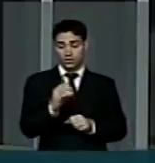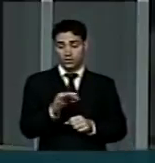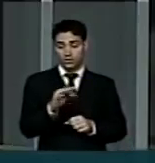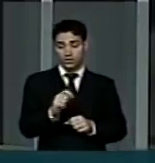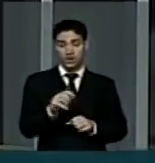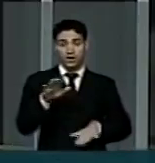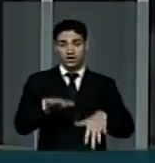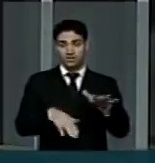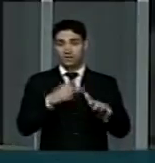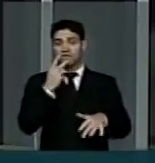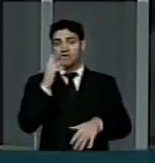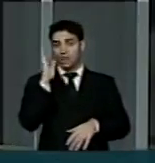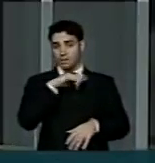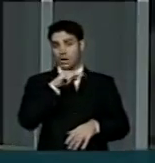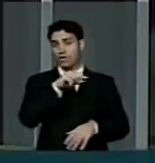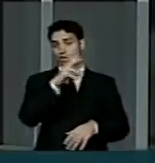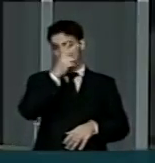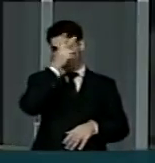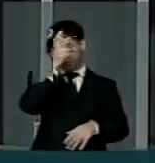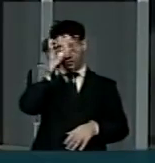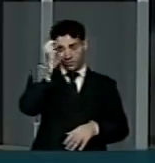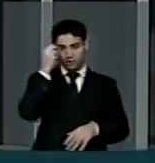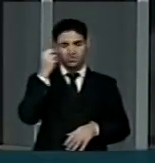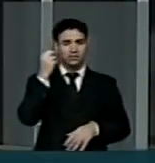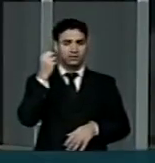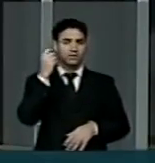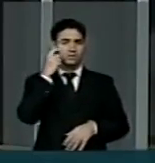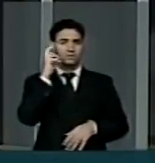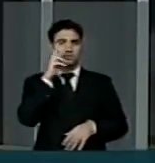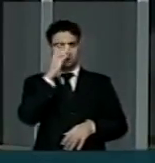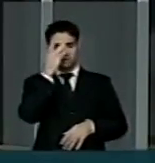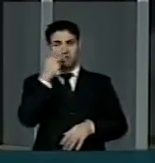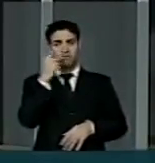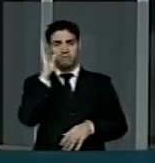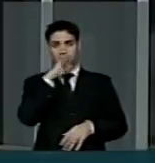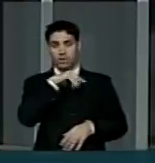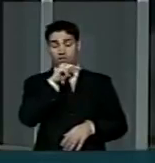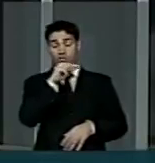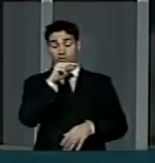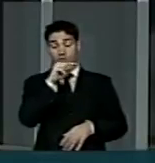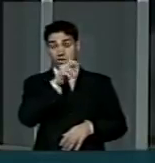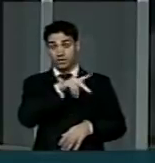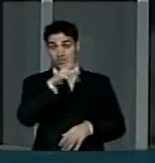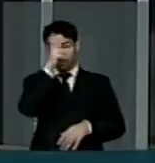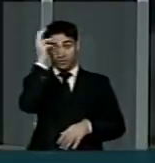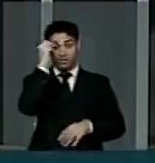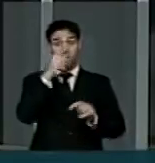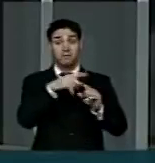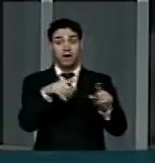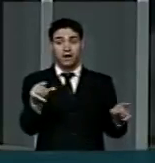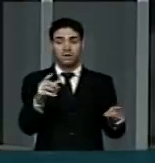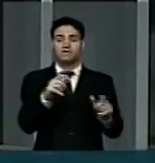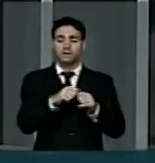critica os prefeitos, às vezes eu vejo muita gente criticando o prefeito, mas vamos fazer a conta rapidinha.